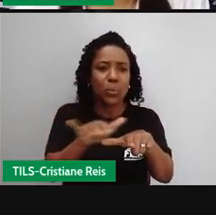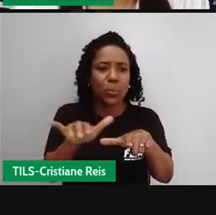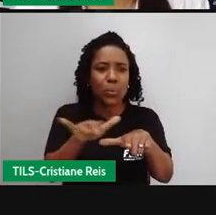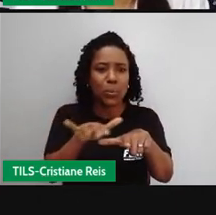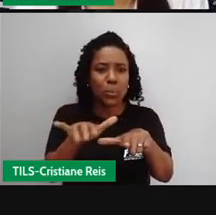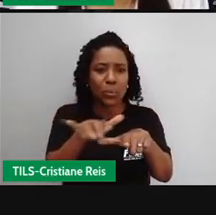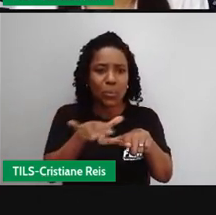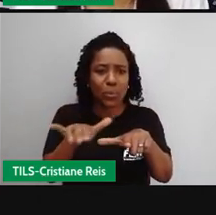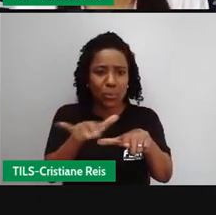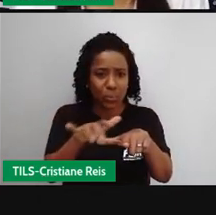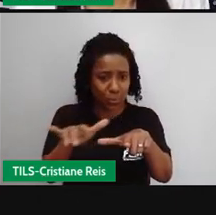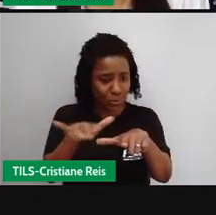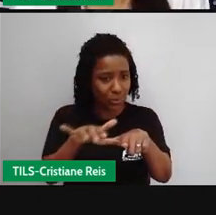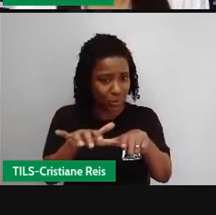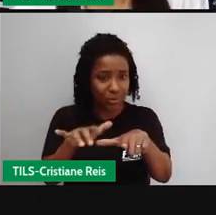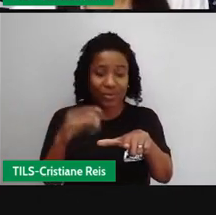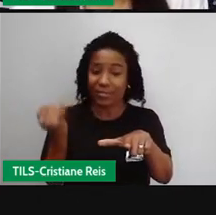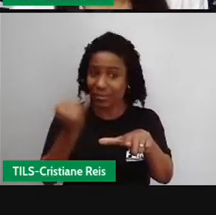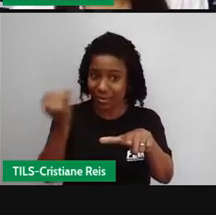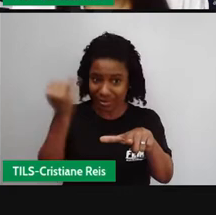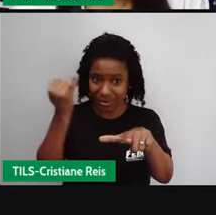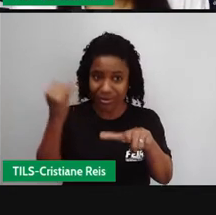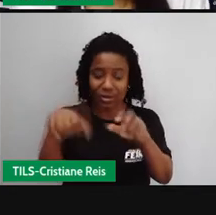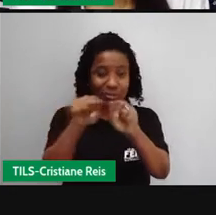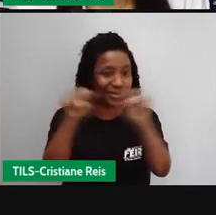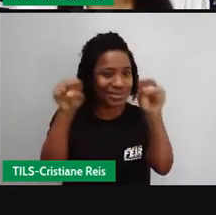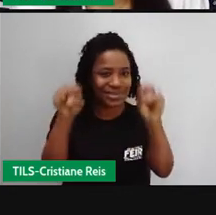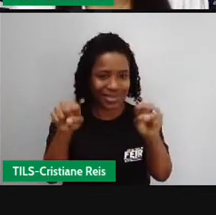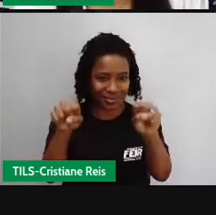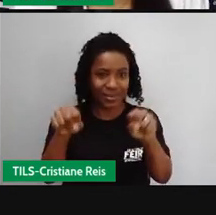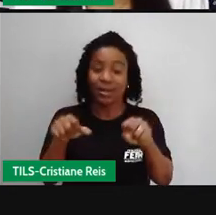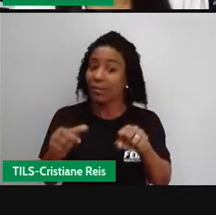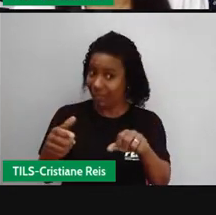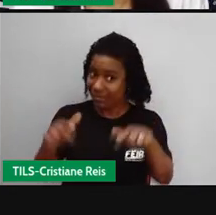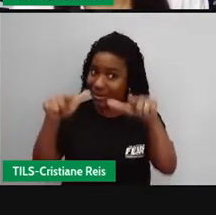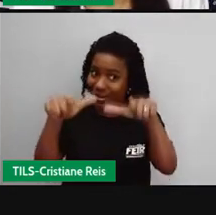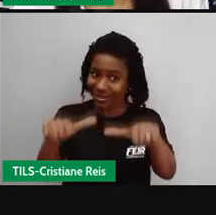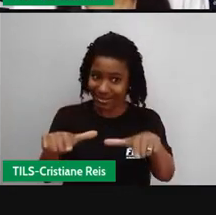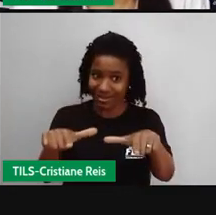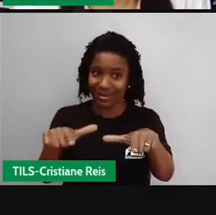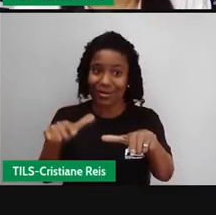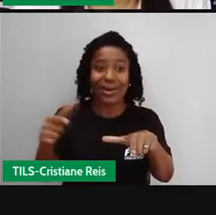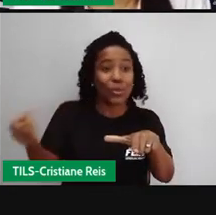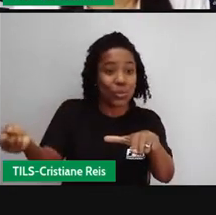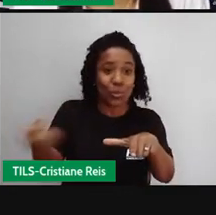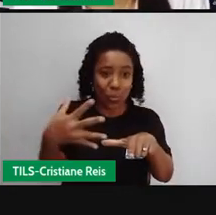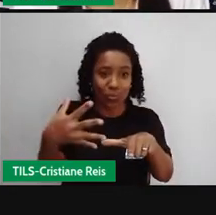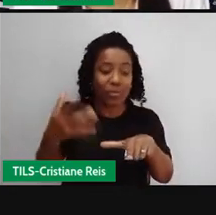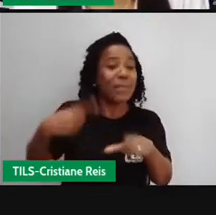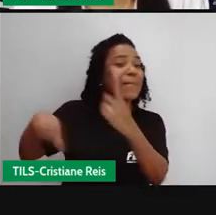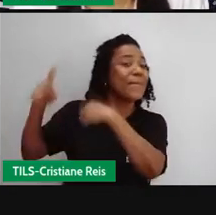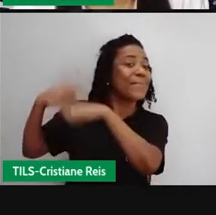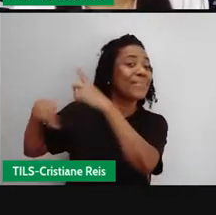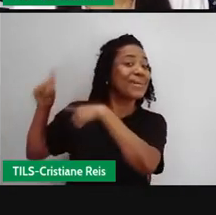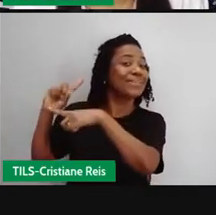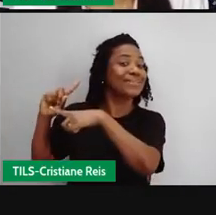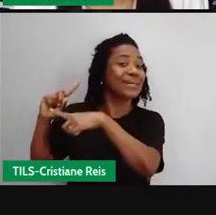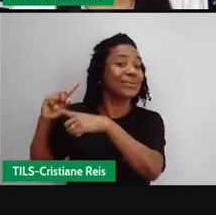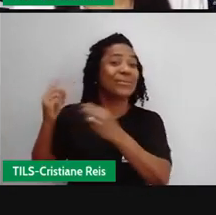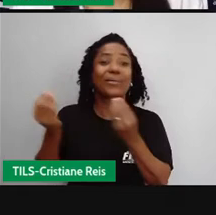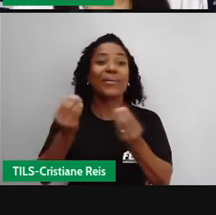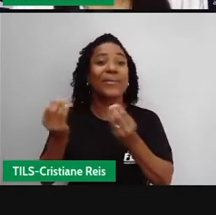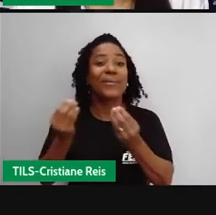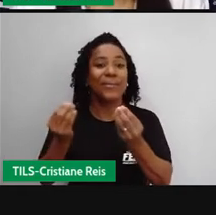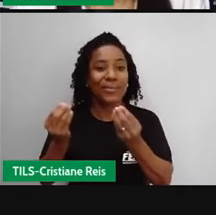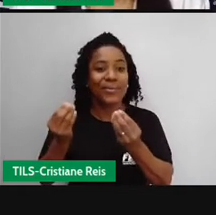né, nos últimos anos. Nem sempre foi desse jeito, né? A votação, as eleições aqui em nosso país e ainda em